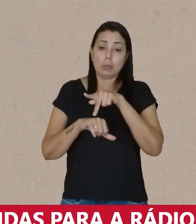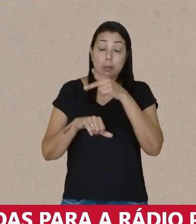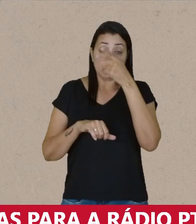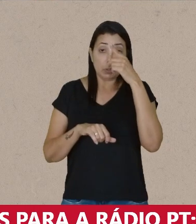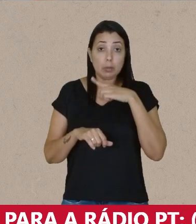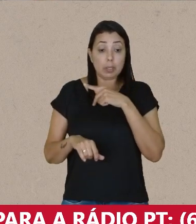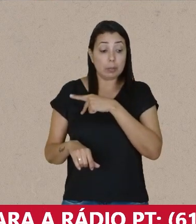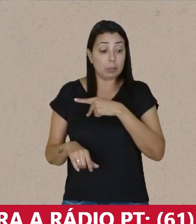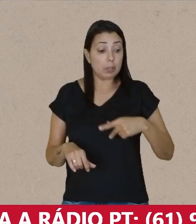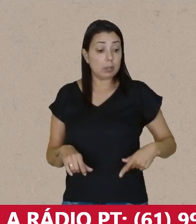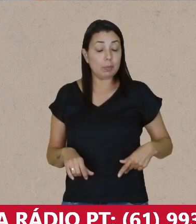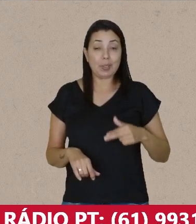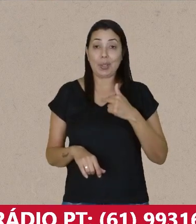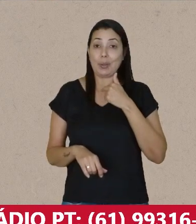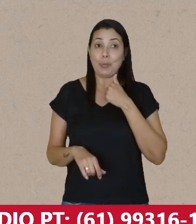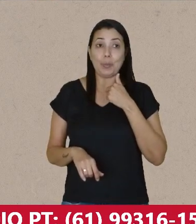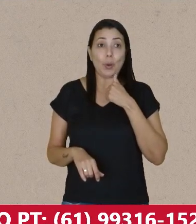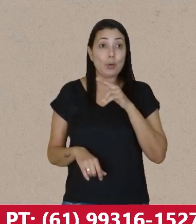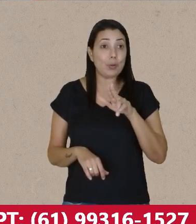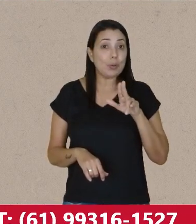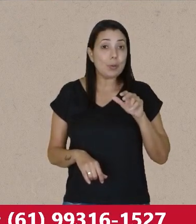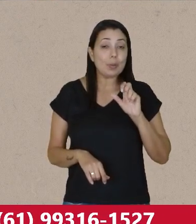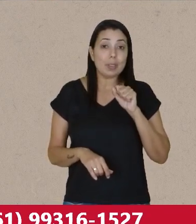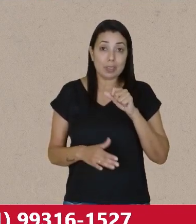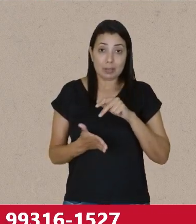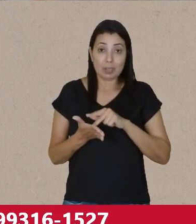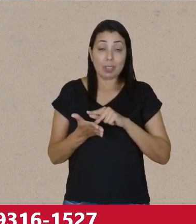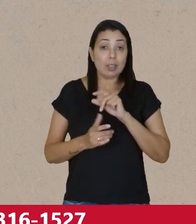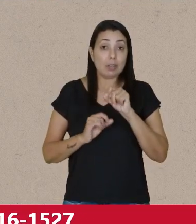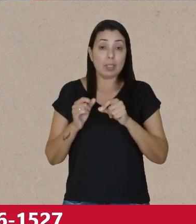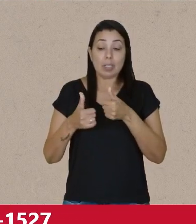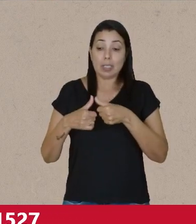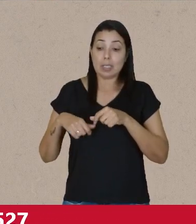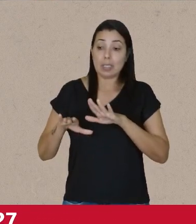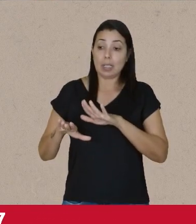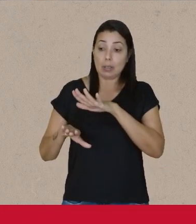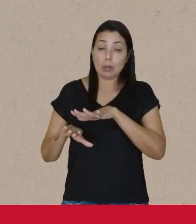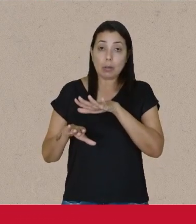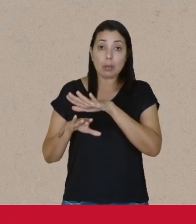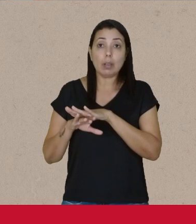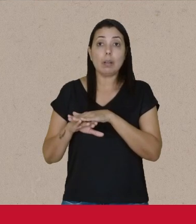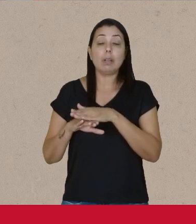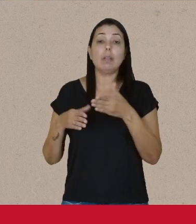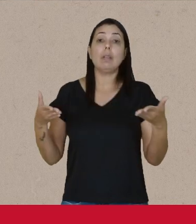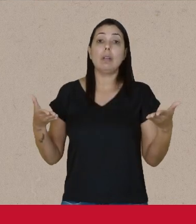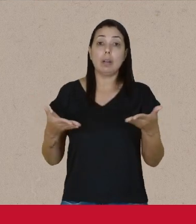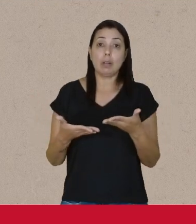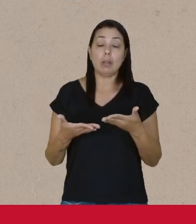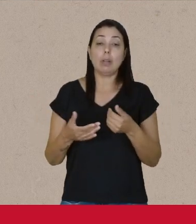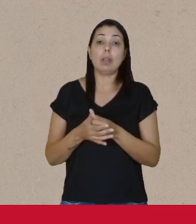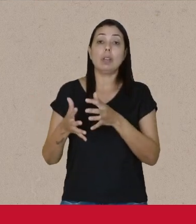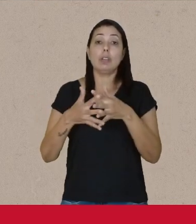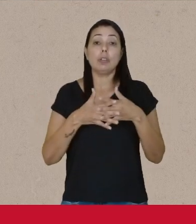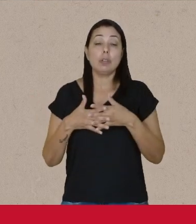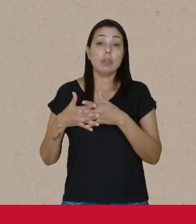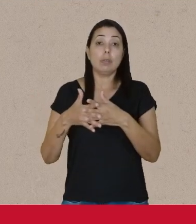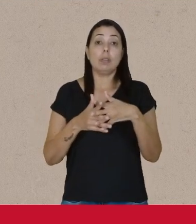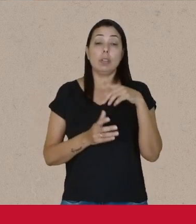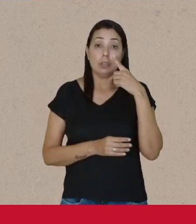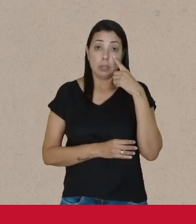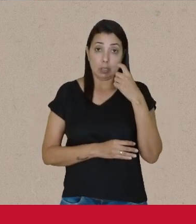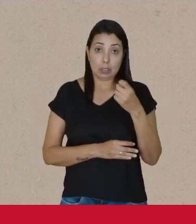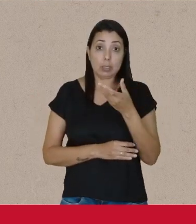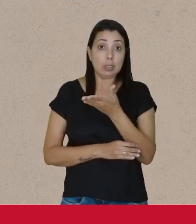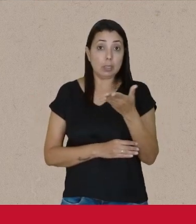preside o Conselho Monetário, não poderia, evidentemente, estar nos postos em que está diante desse conflito de interesse,